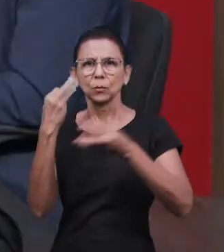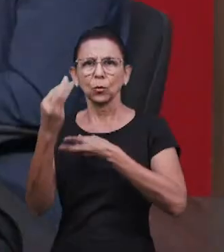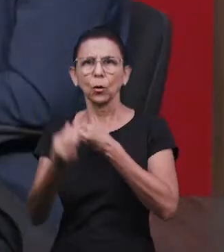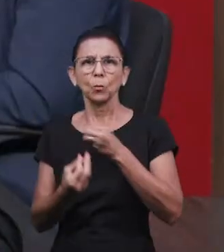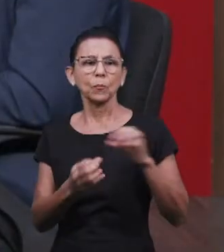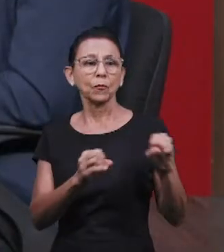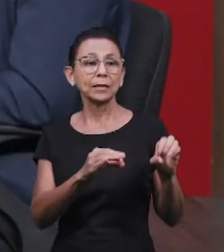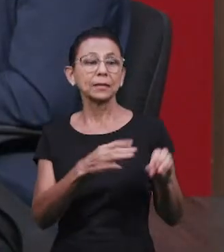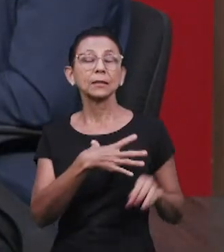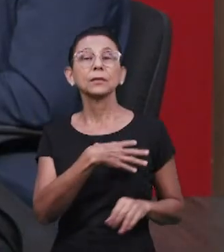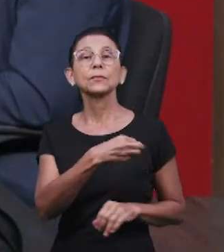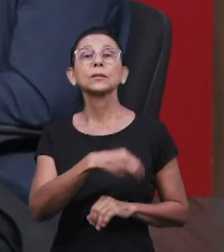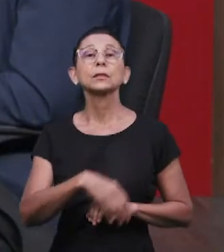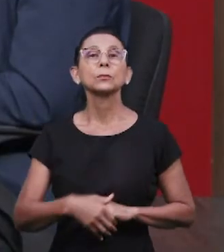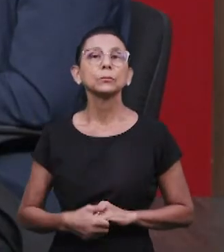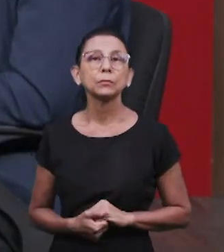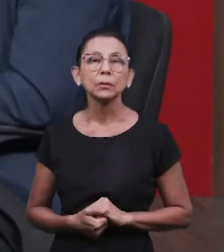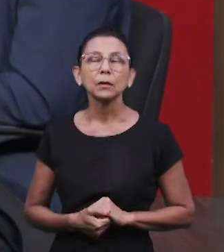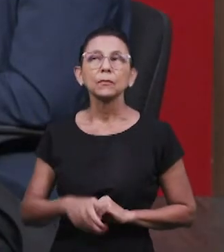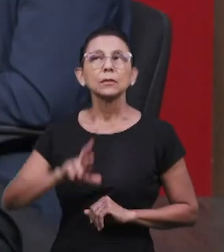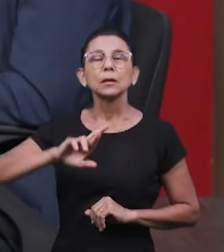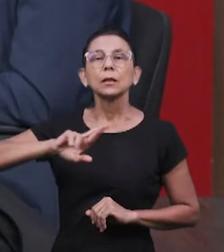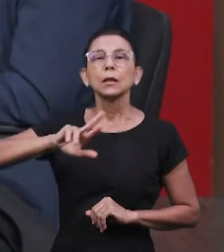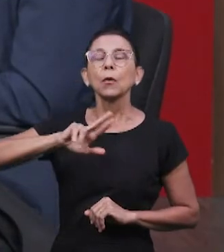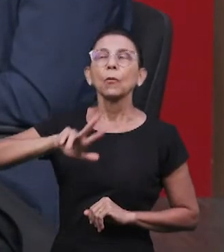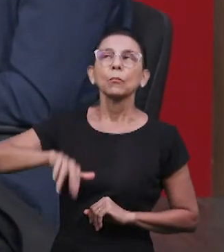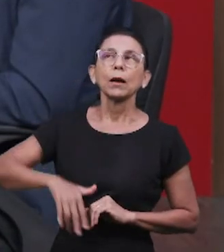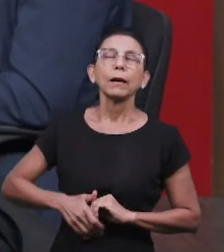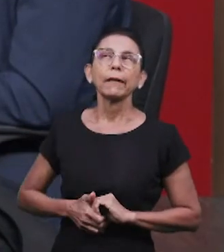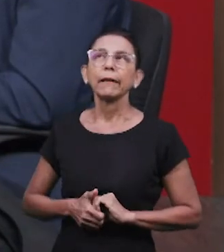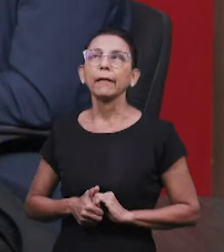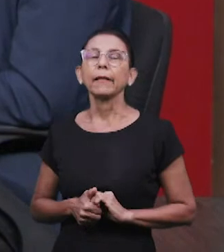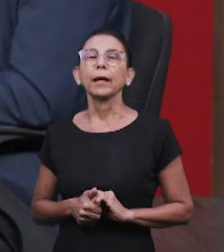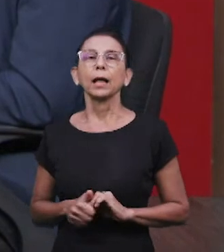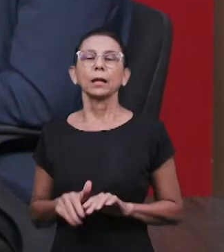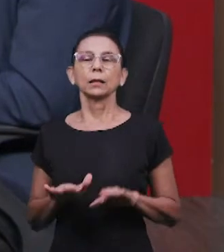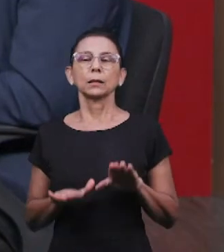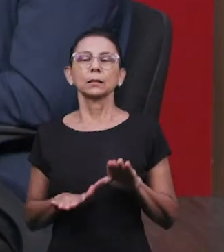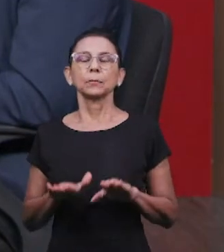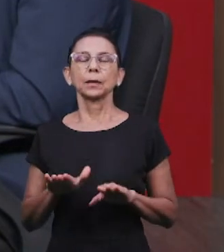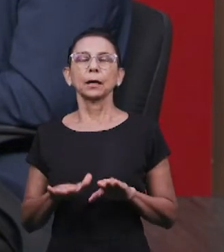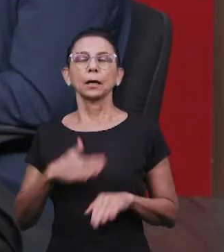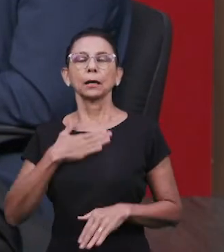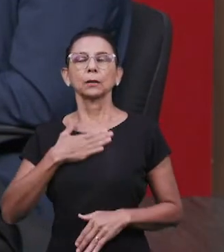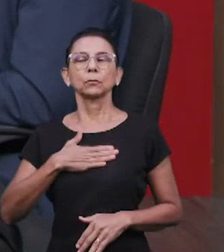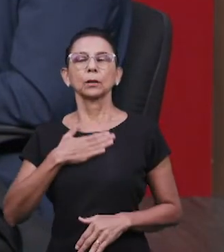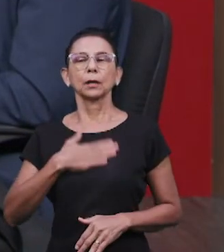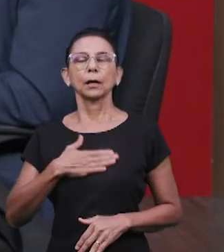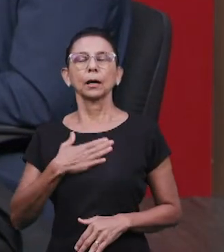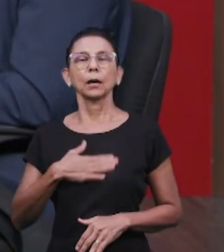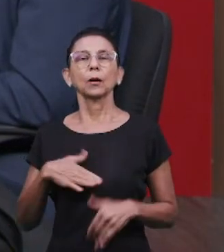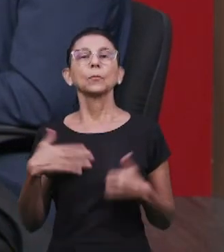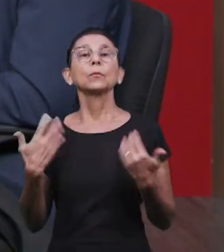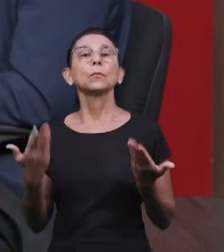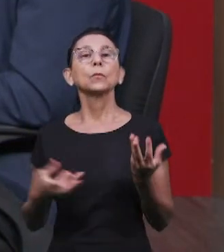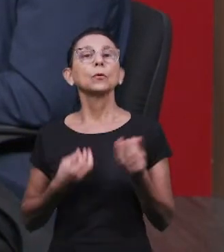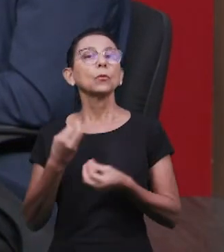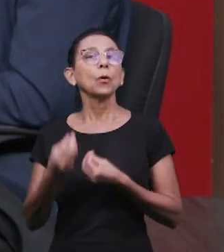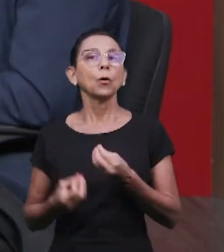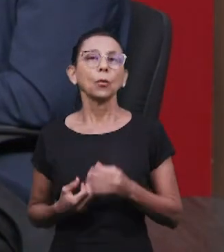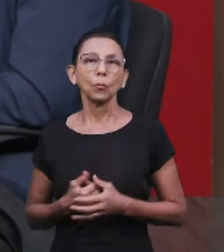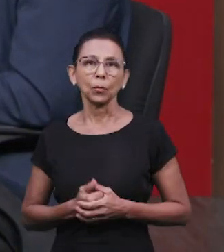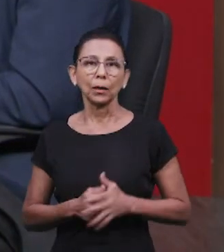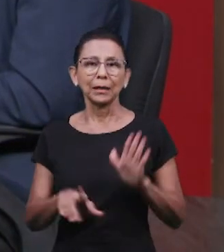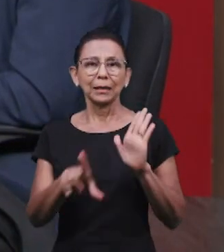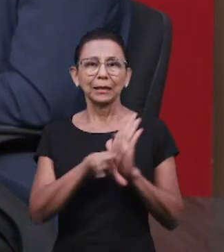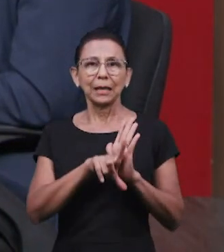como é que você vai ensinar seu filho a ser honesto? Se você não é uma pessoa equilibrada, como você vai ensinar o seu filho a ser equilibrado? Né?